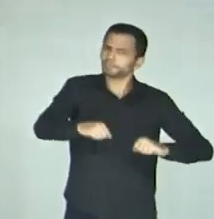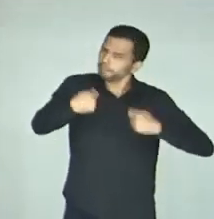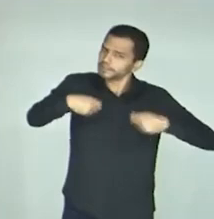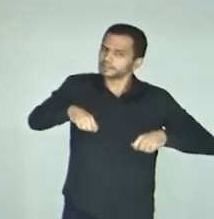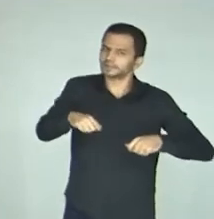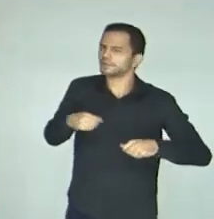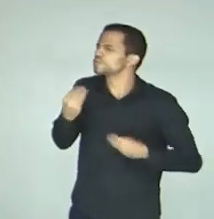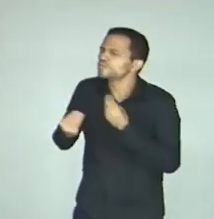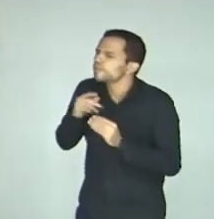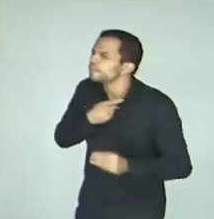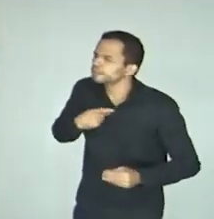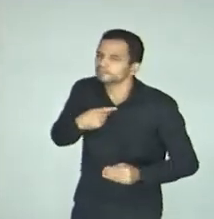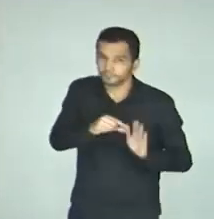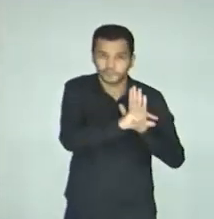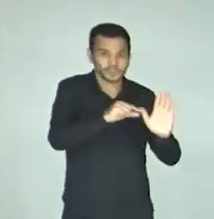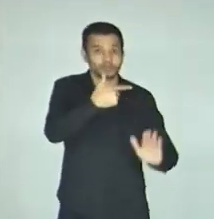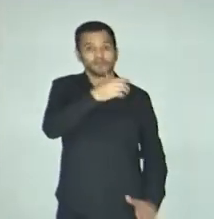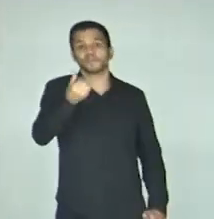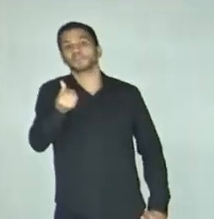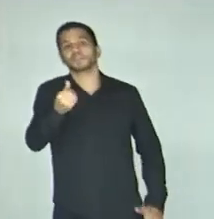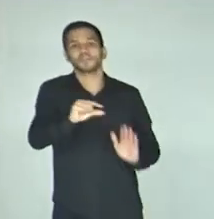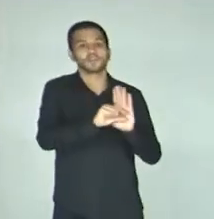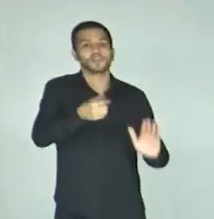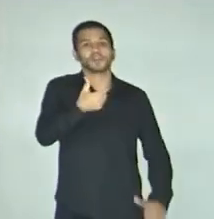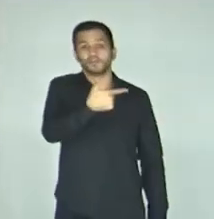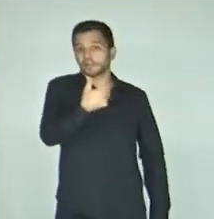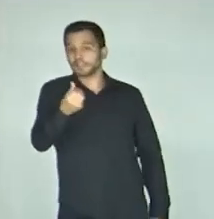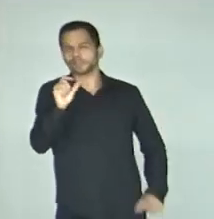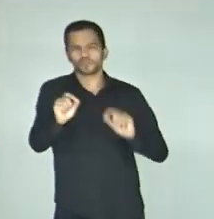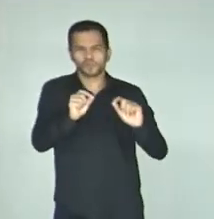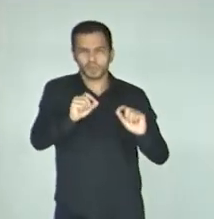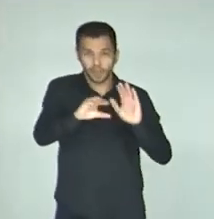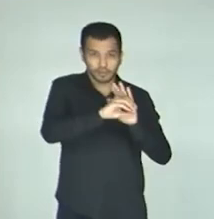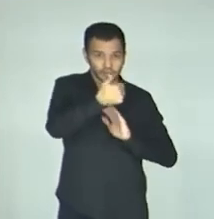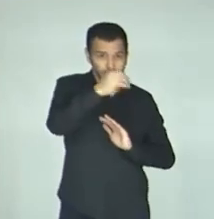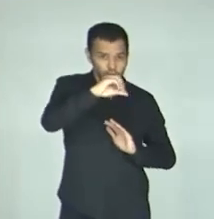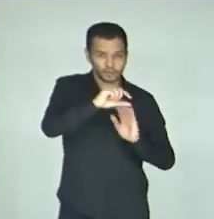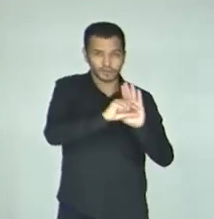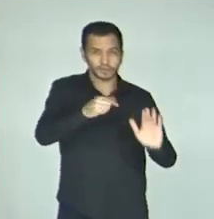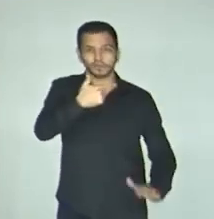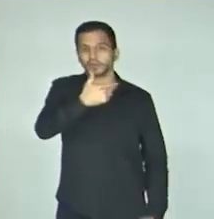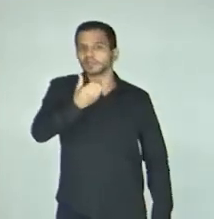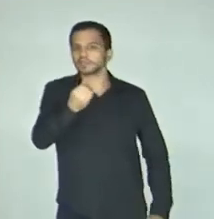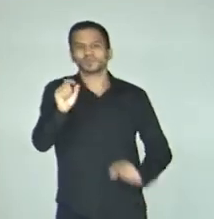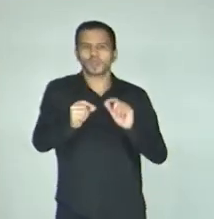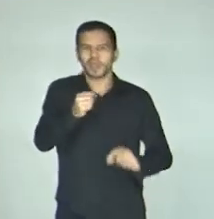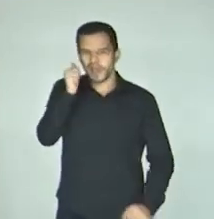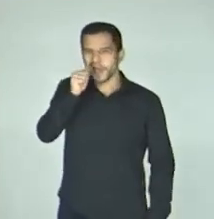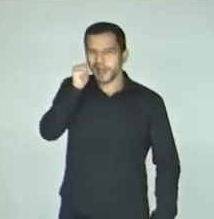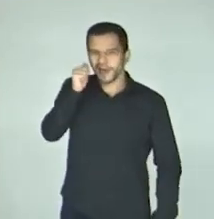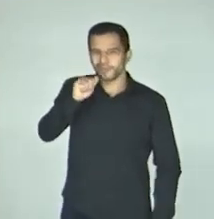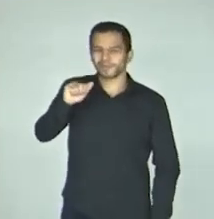Versículo 26 do capítulo 19 de Gênesis é mas a mulher de Ló olhou para trás